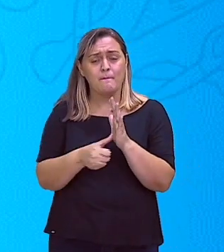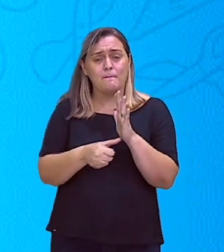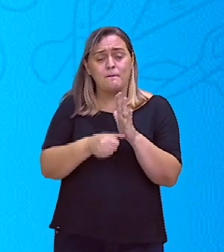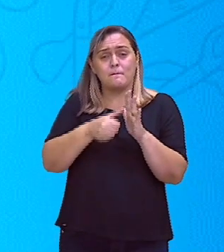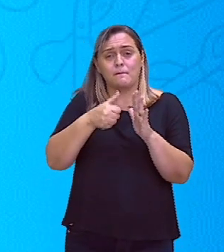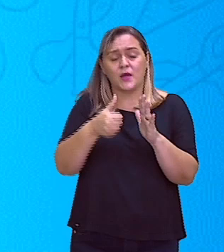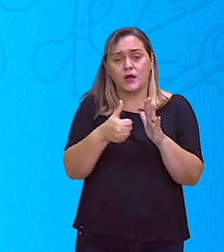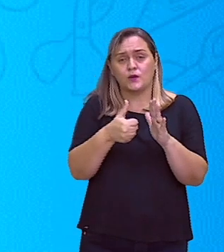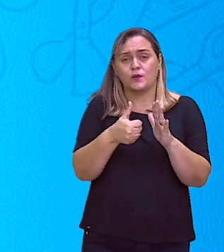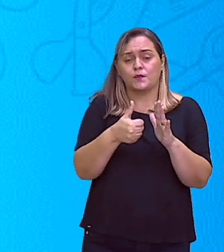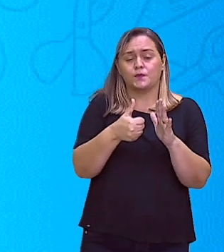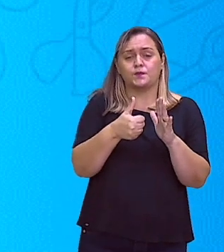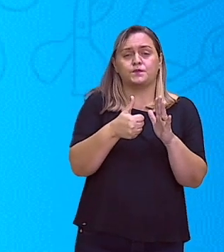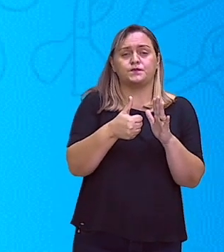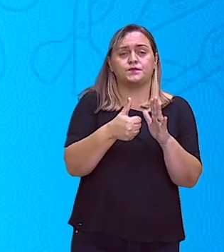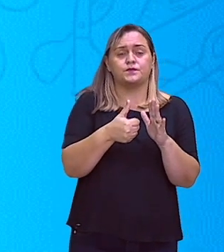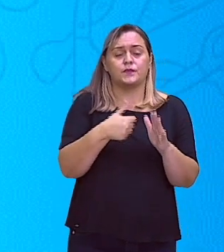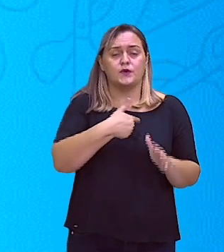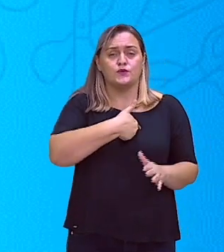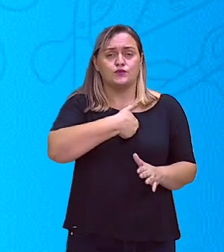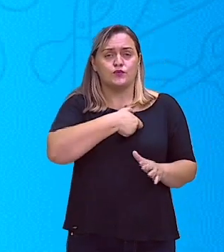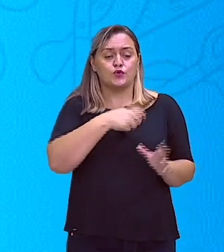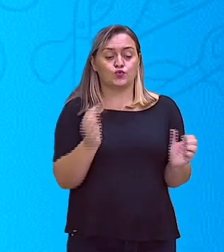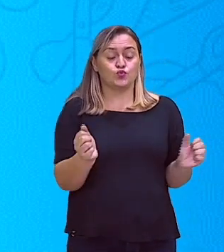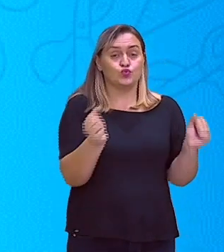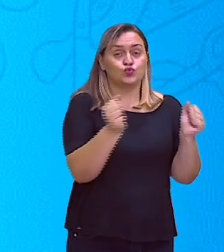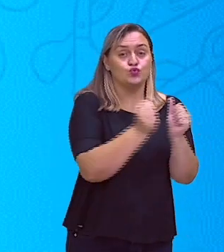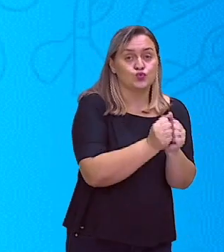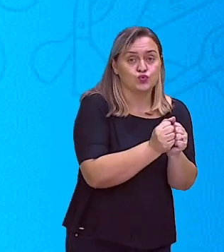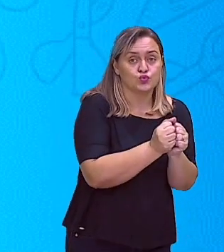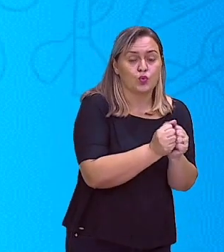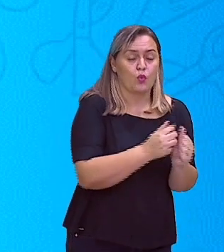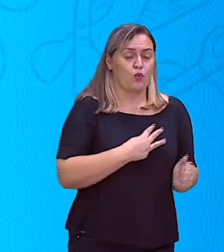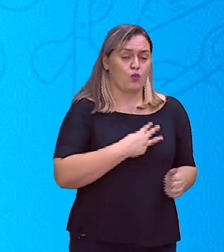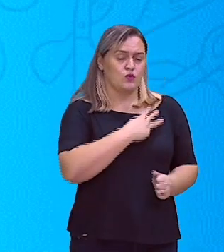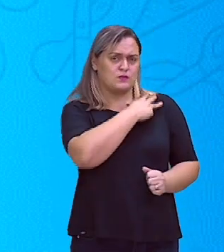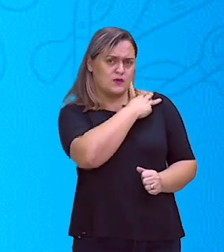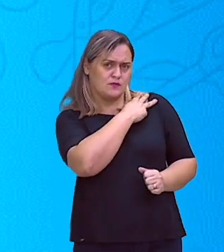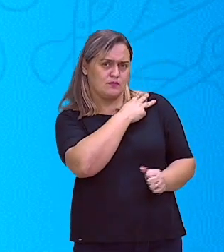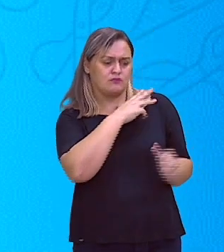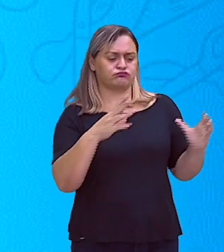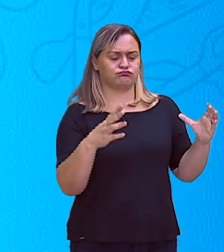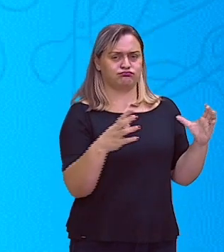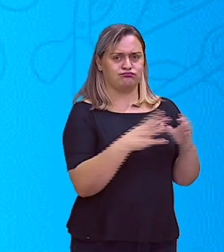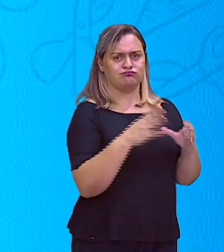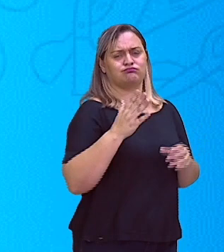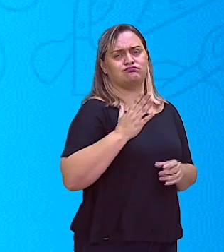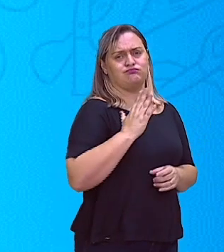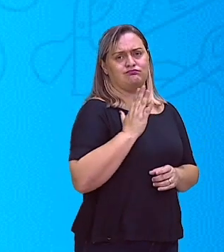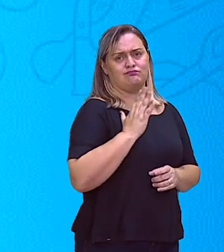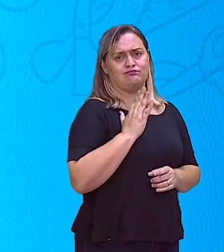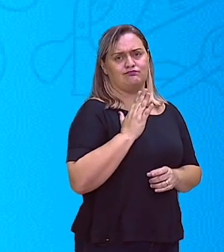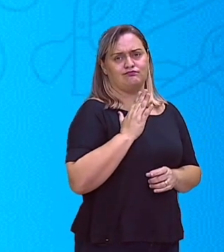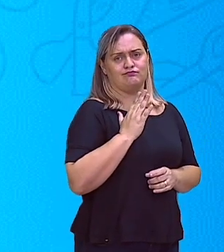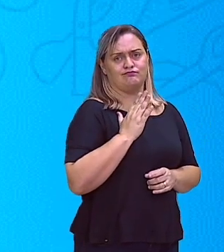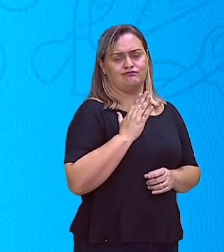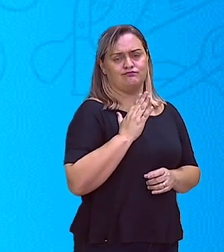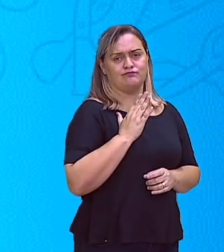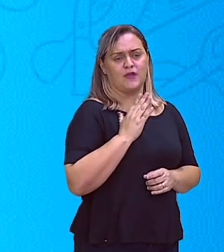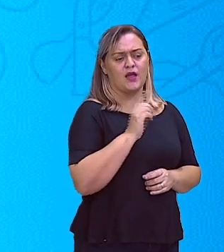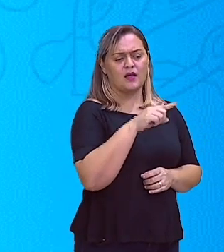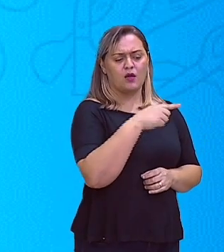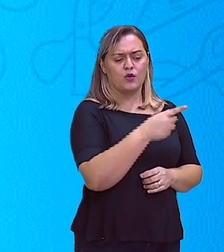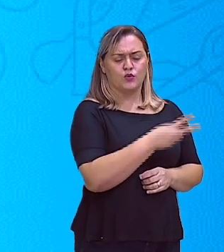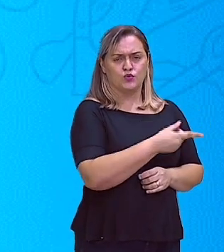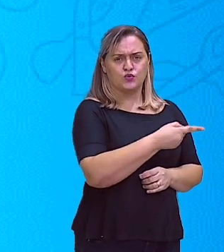contra o comunismo e depois Getúlio Vargas começa a perder esse apoio e